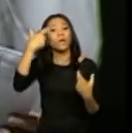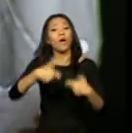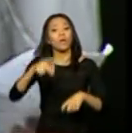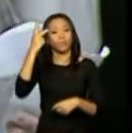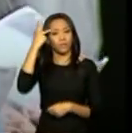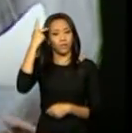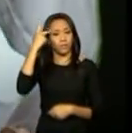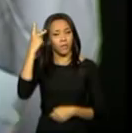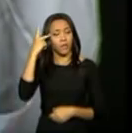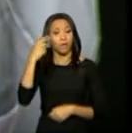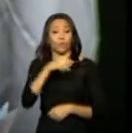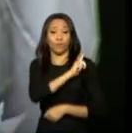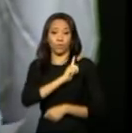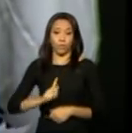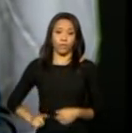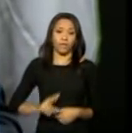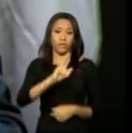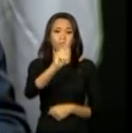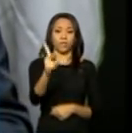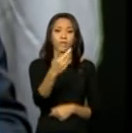Fernando Haddad.